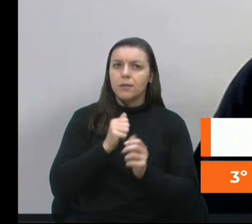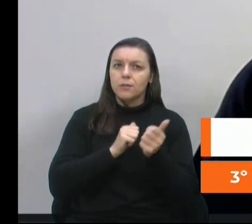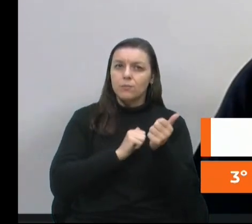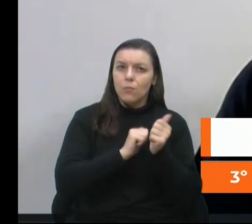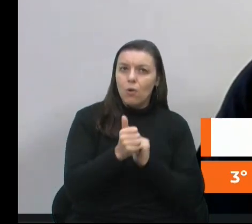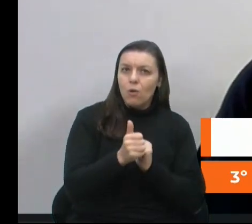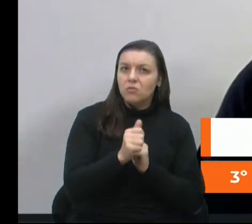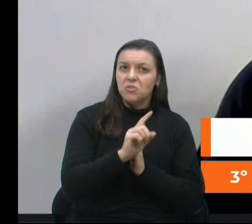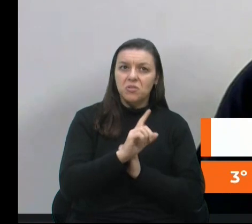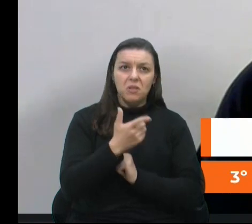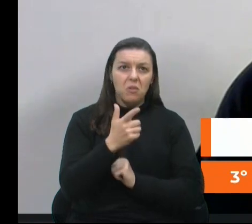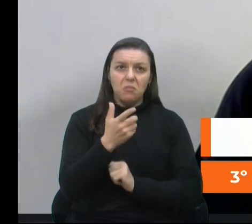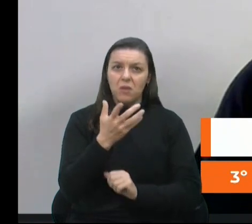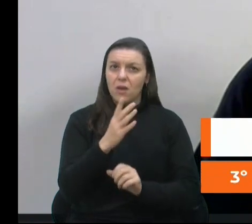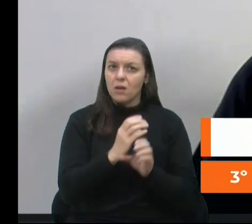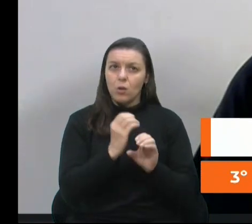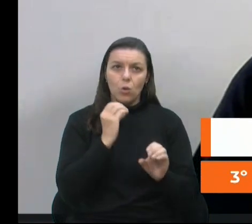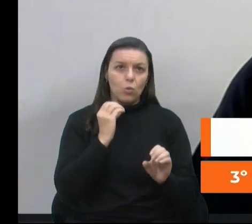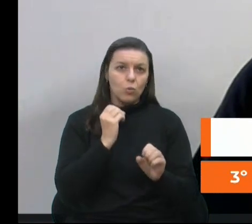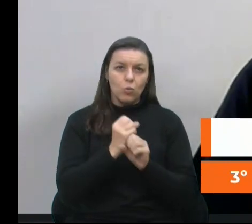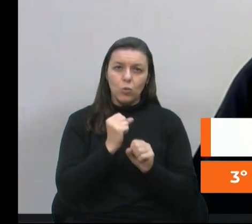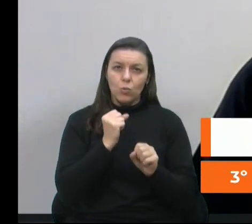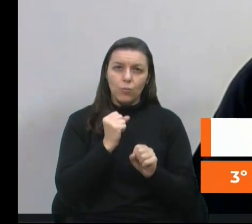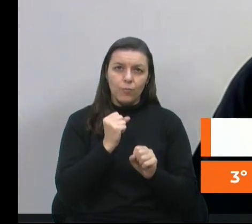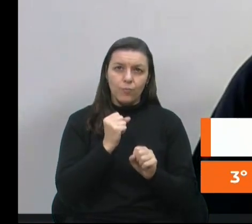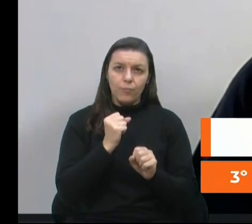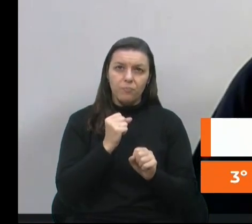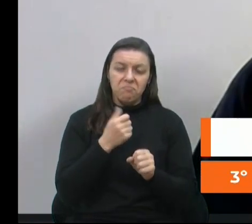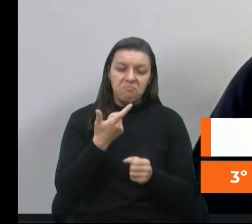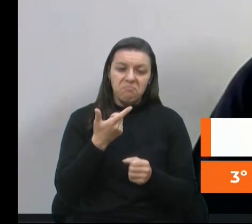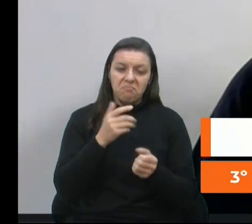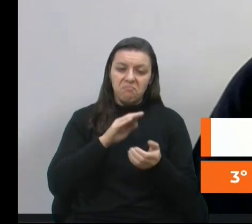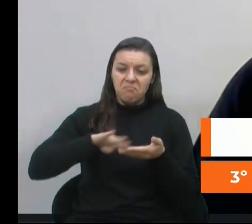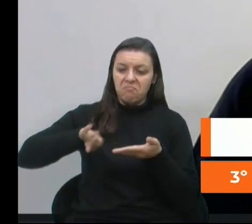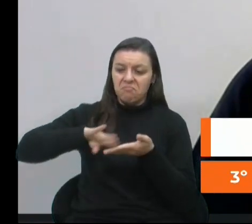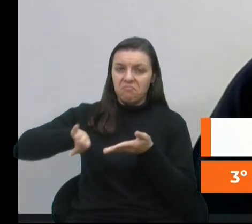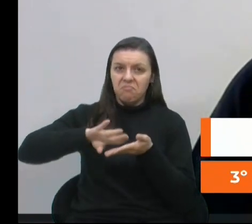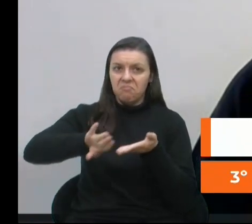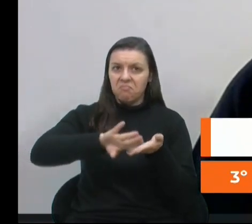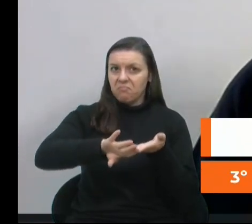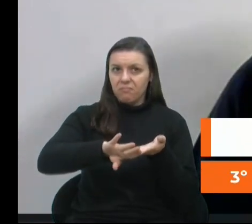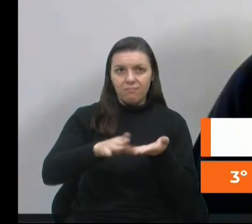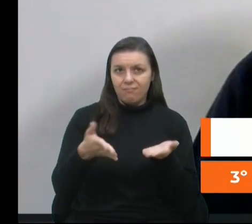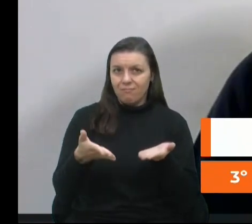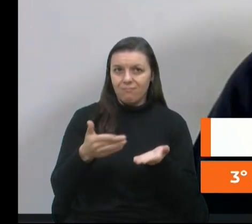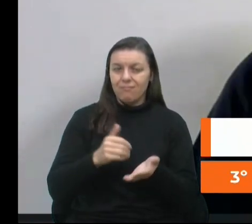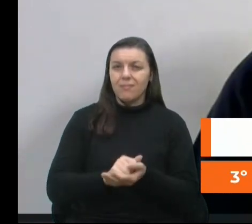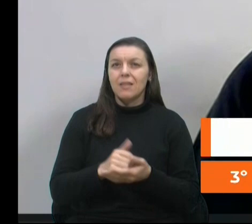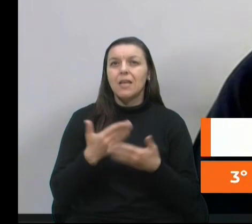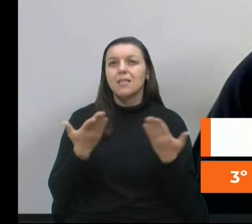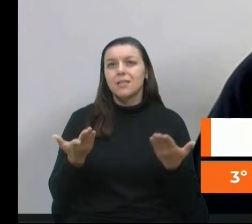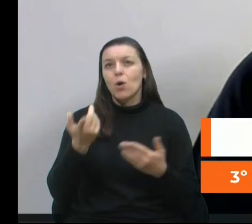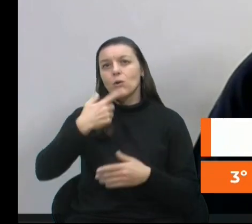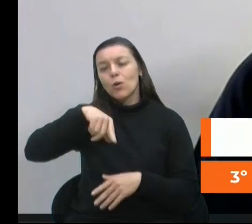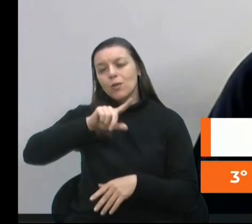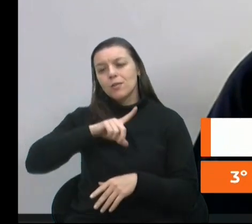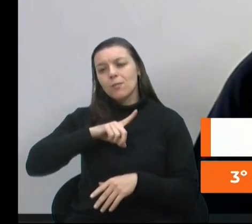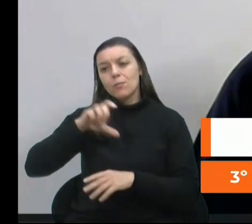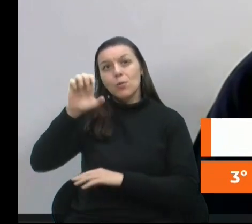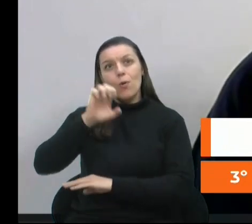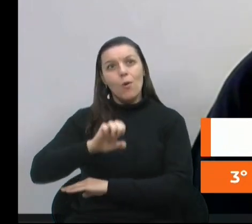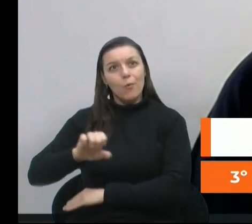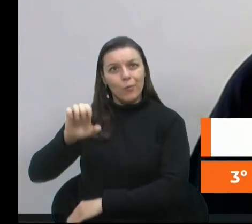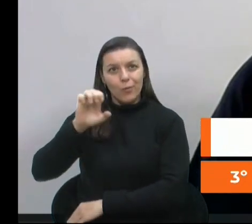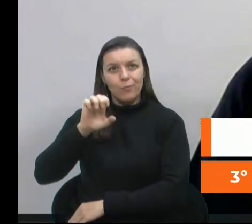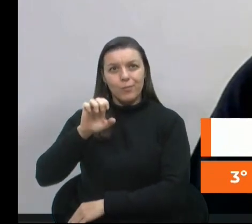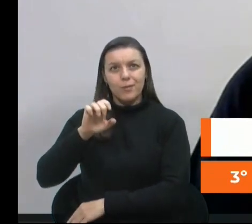toda a área que não gerava lucro para aqueles países foram descartadas, foram deixadas de lado. Então, a gente tem uma Europa